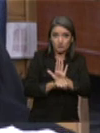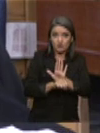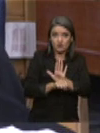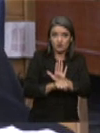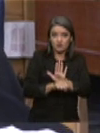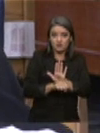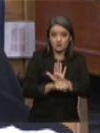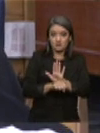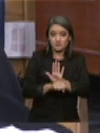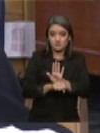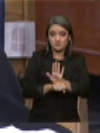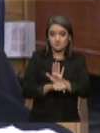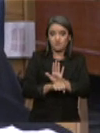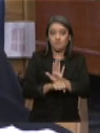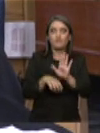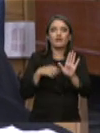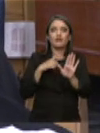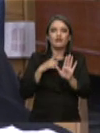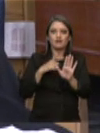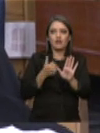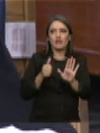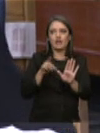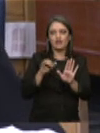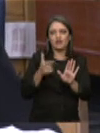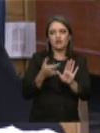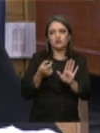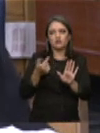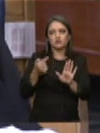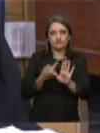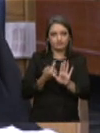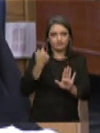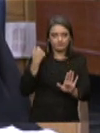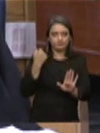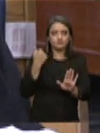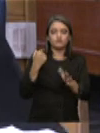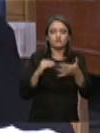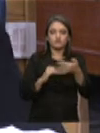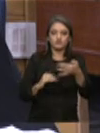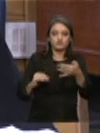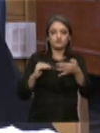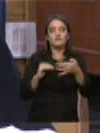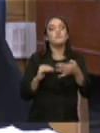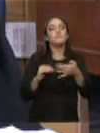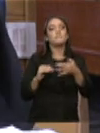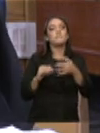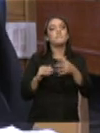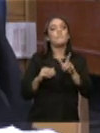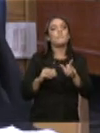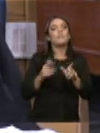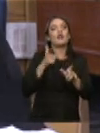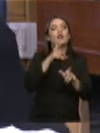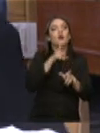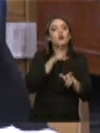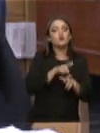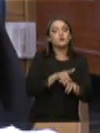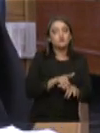previamente à ADI de 2007, em segundo grau, obteve